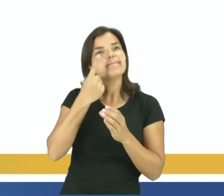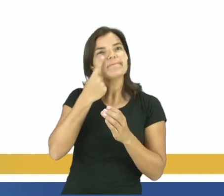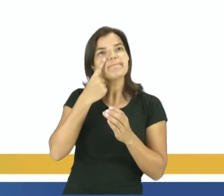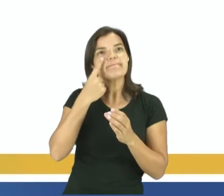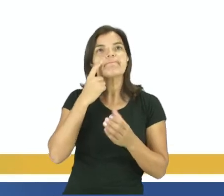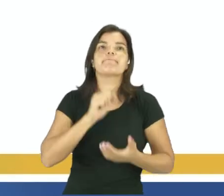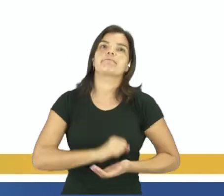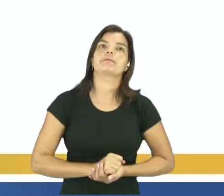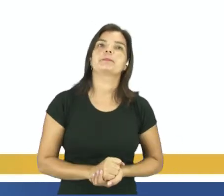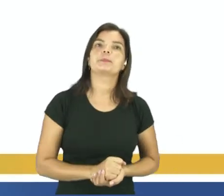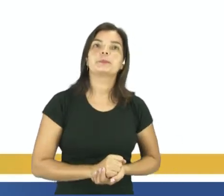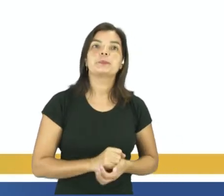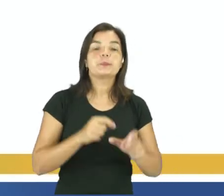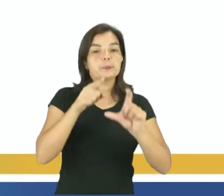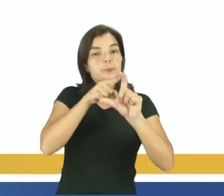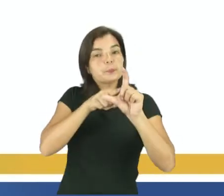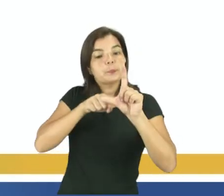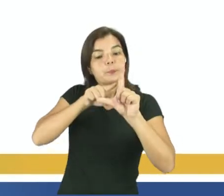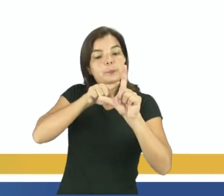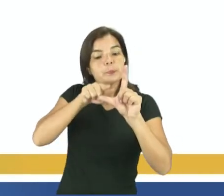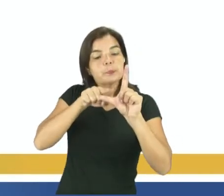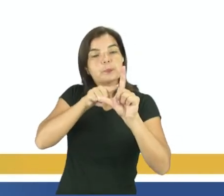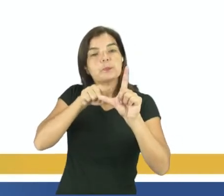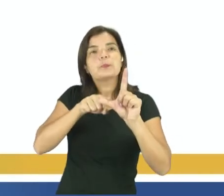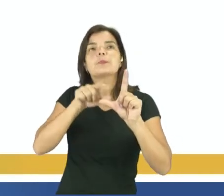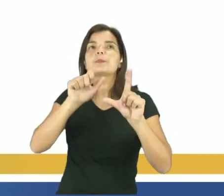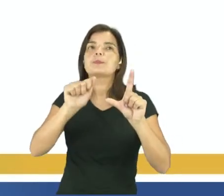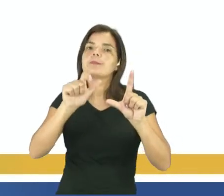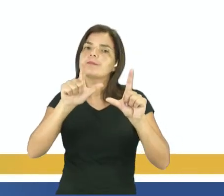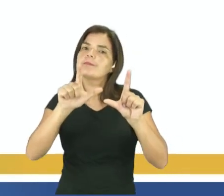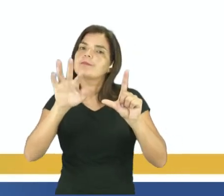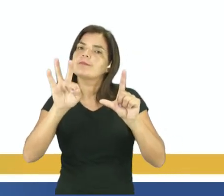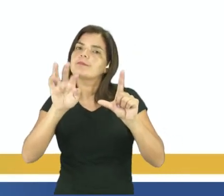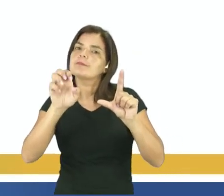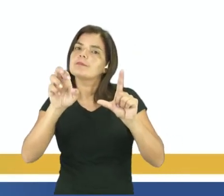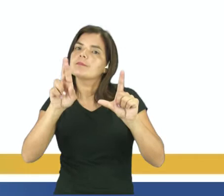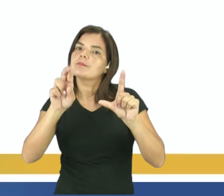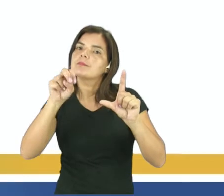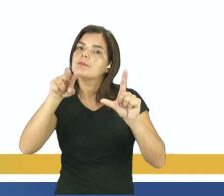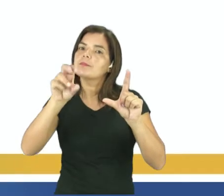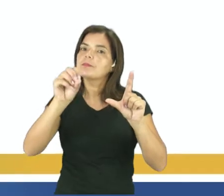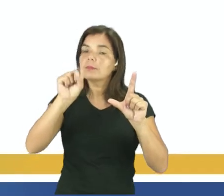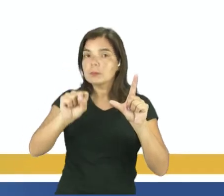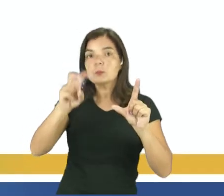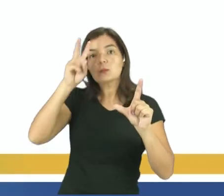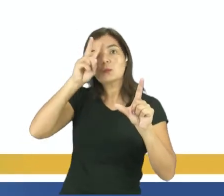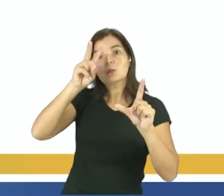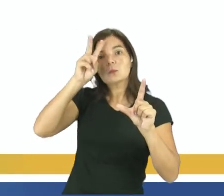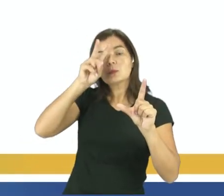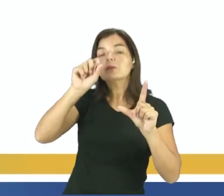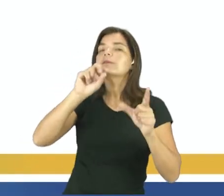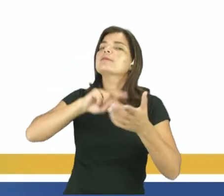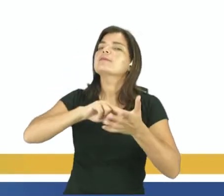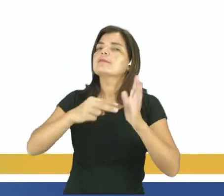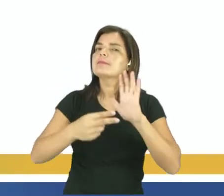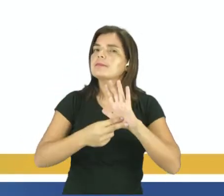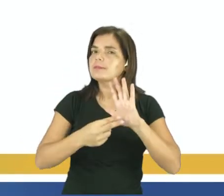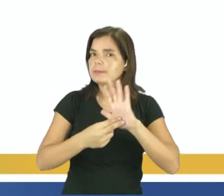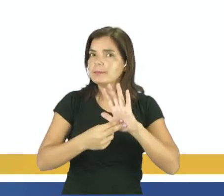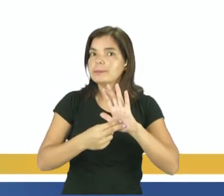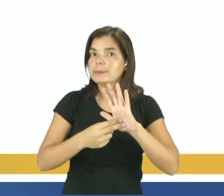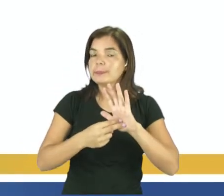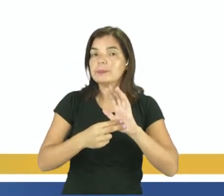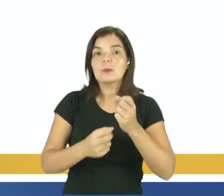atenção. O que são os ângulos alternos? Gente, a palavra alterno, ela lembra alternidade, né? Ou